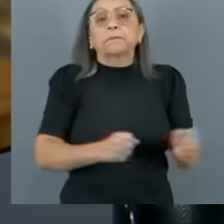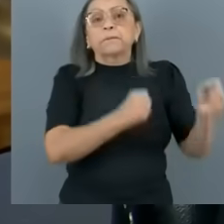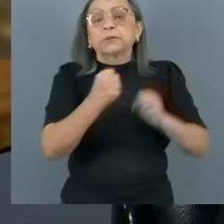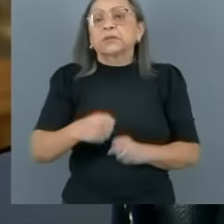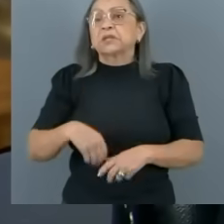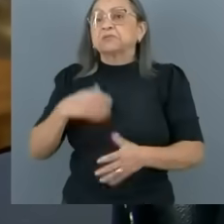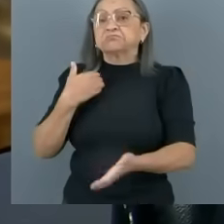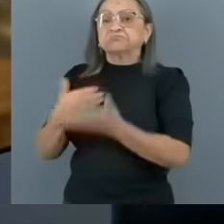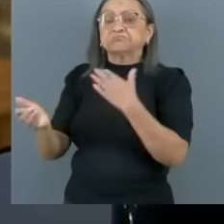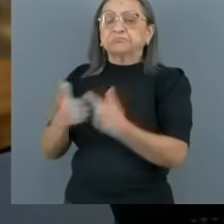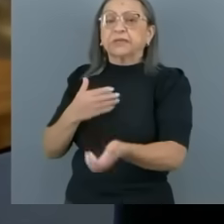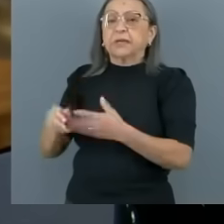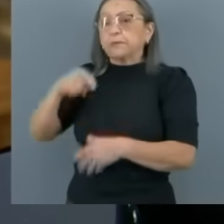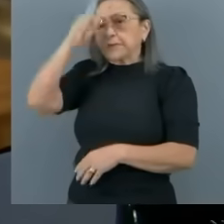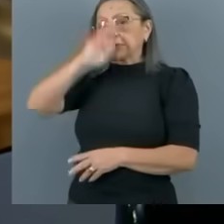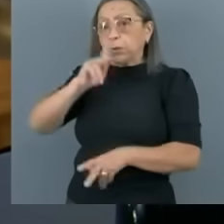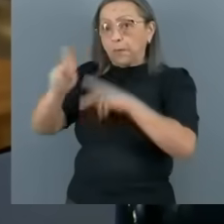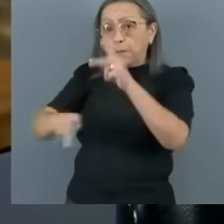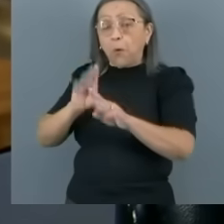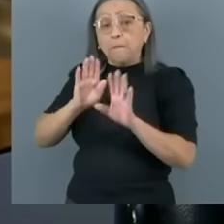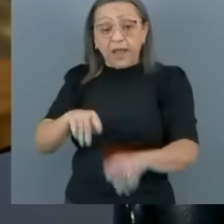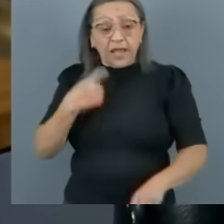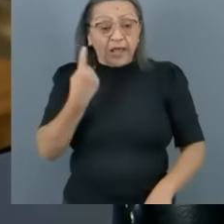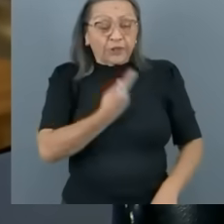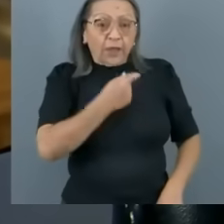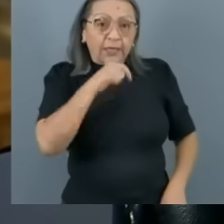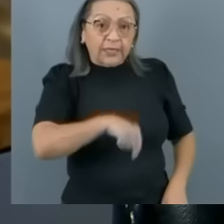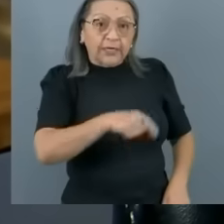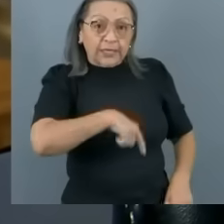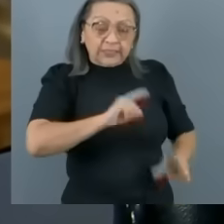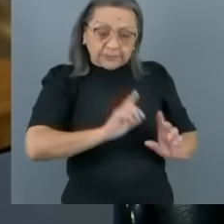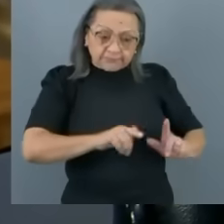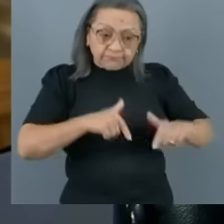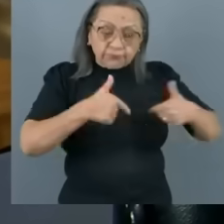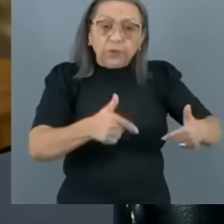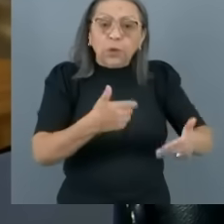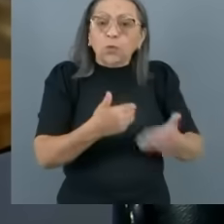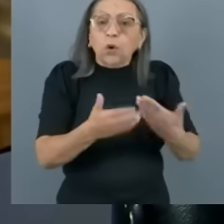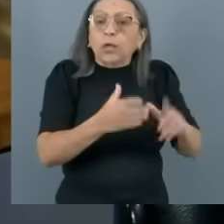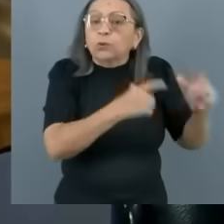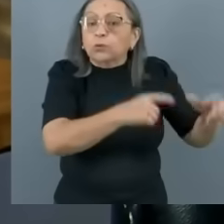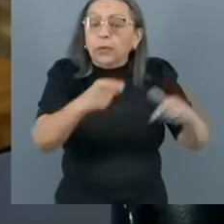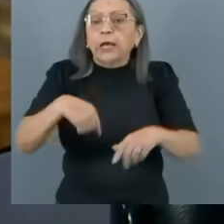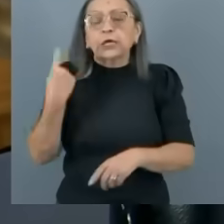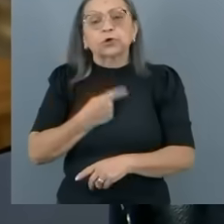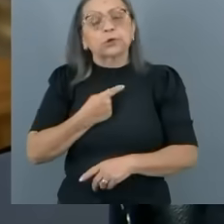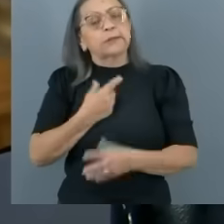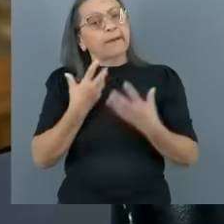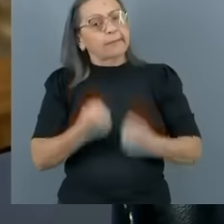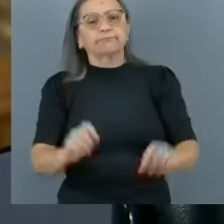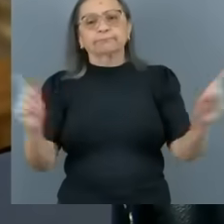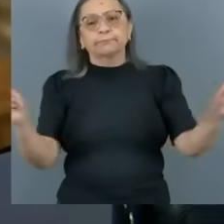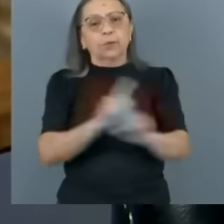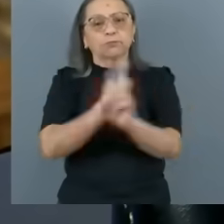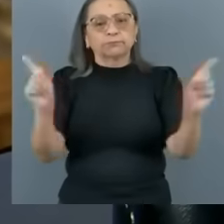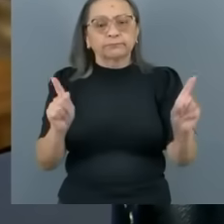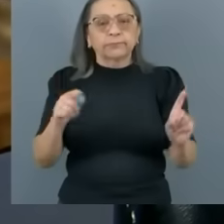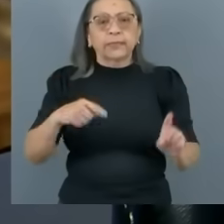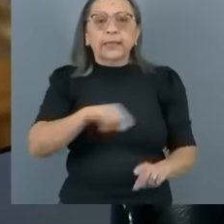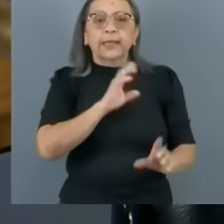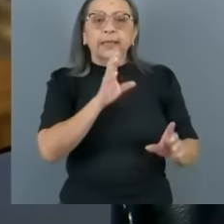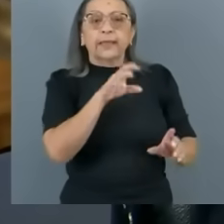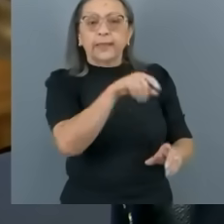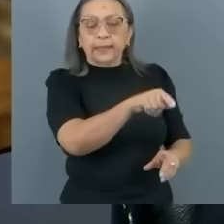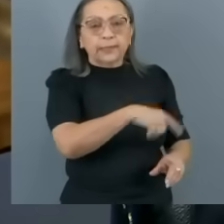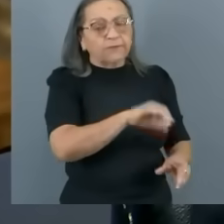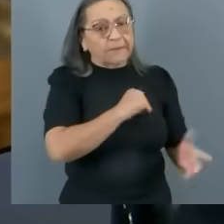Brasil. Mas nós, aqui, nesse fronte ou em qualquer outro, não vamos permitir. Eles não passarão,